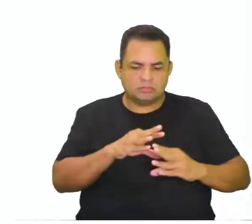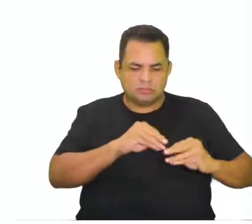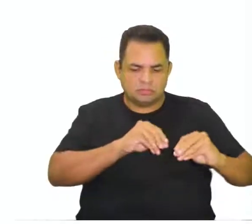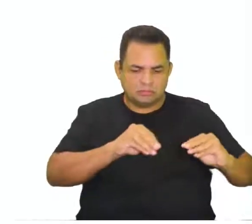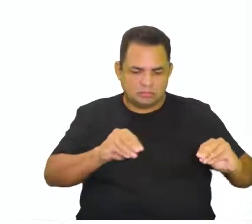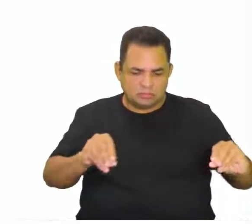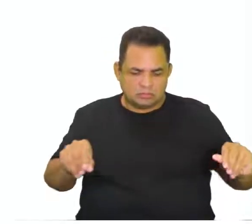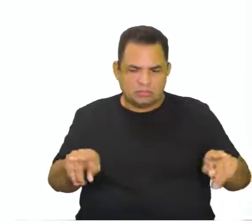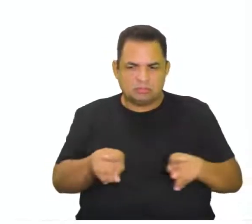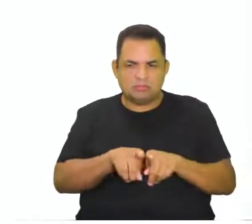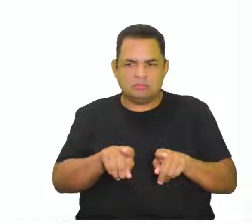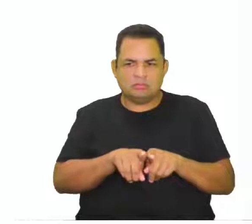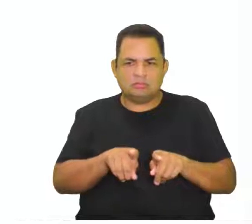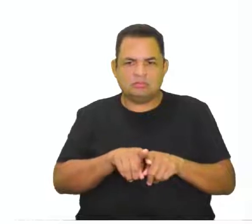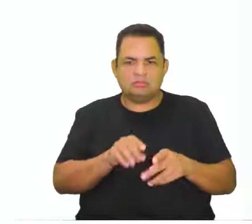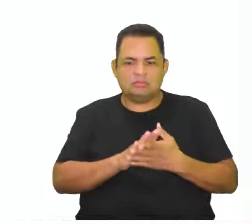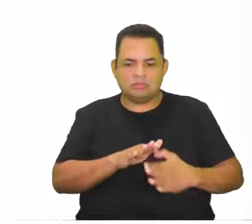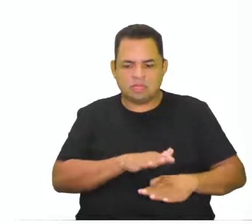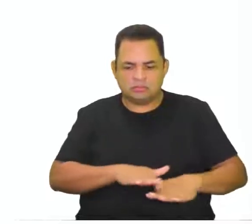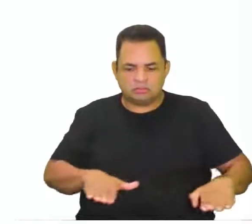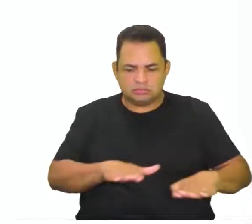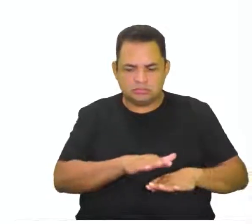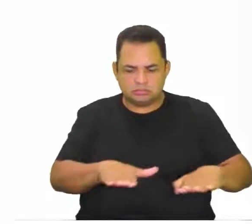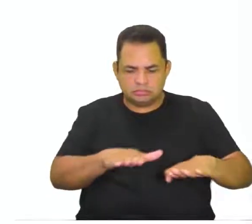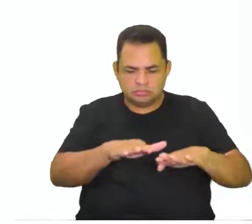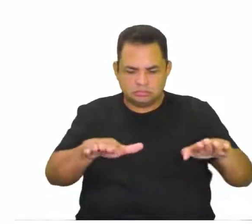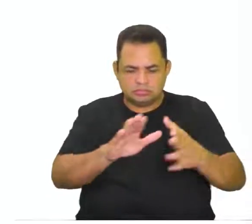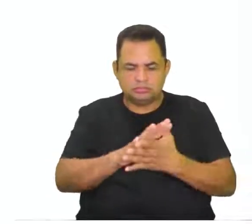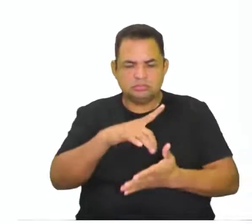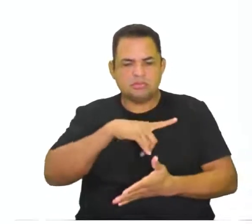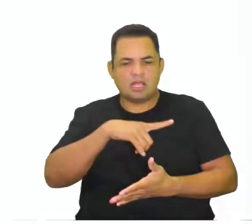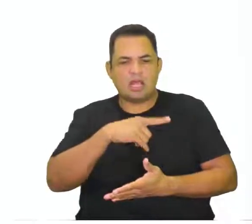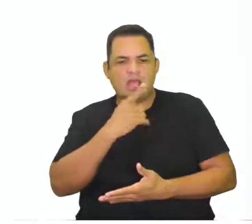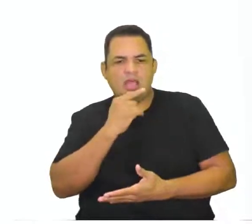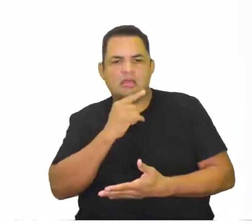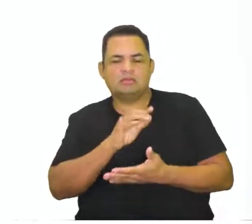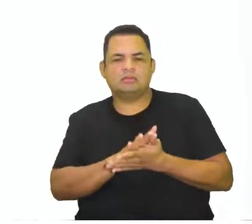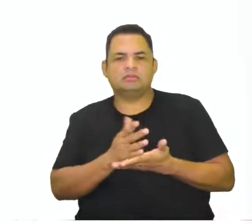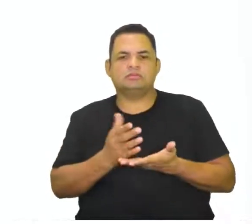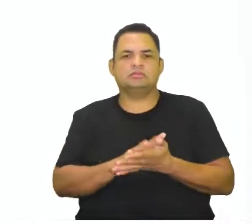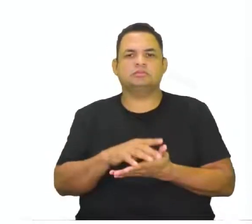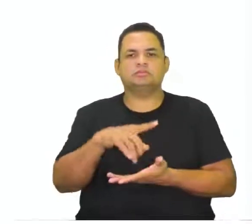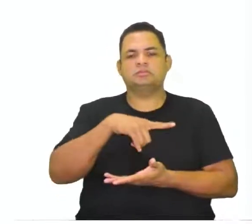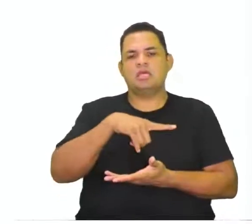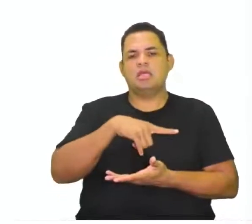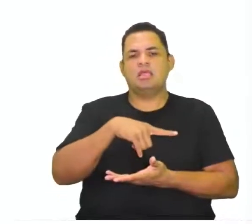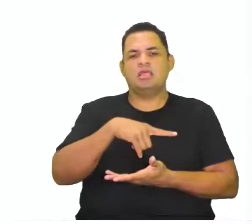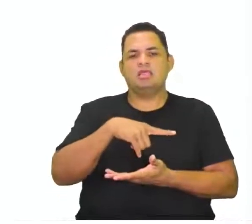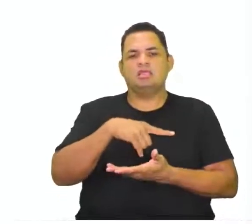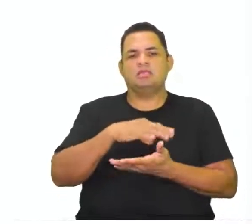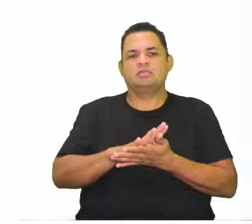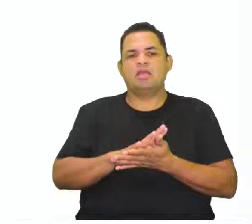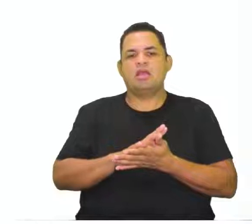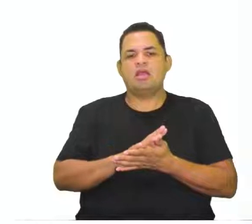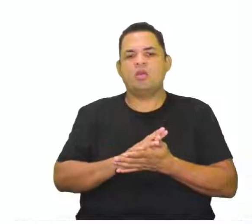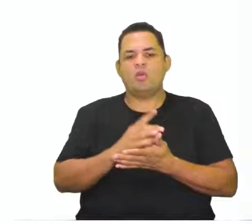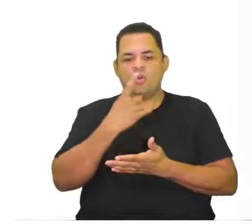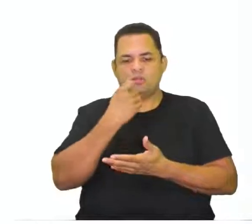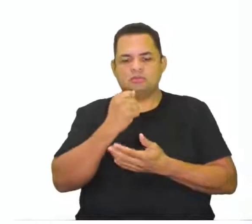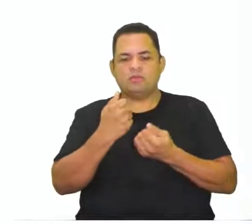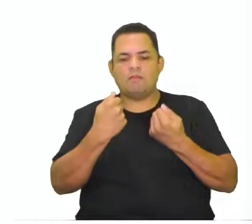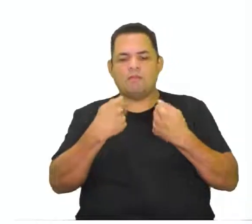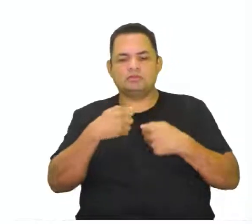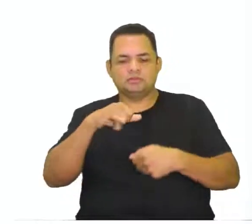e também dos lençóis freáticos daquela região. Fora que ali o lixo ele ainda pode ser reutilizado